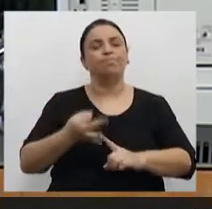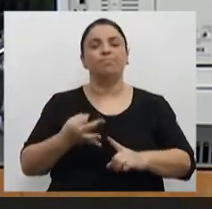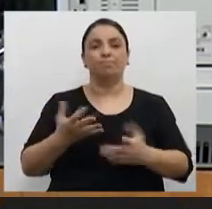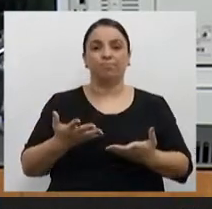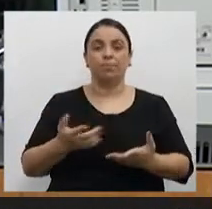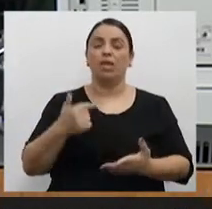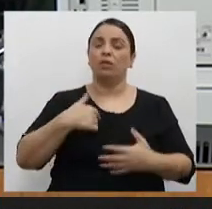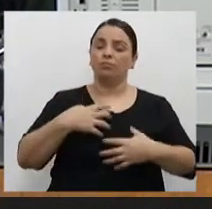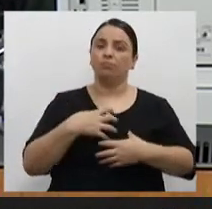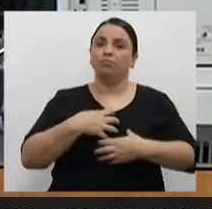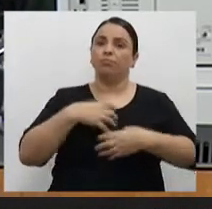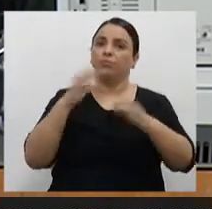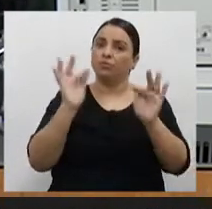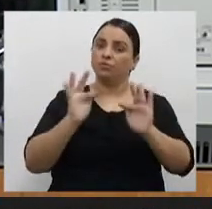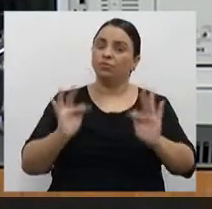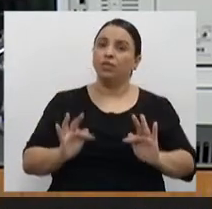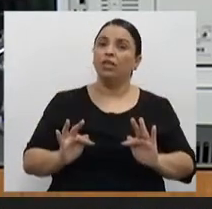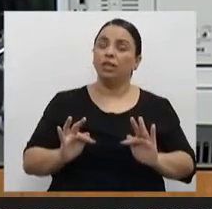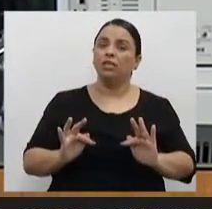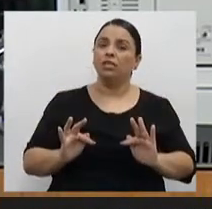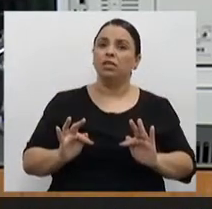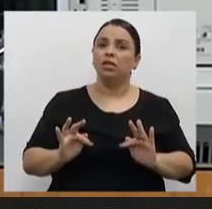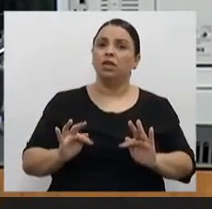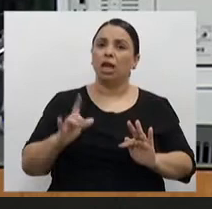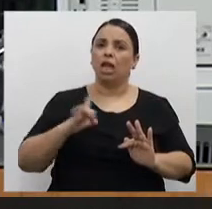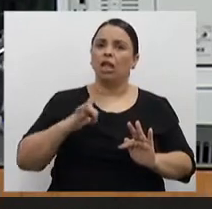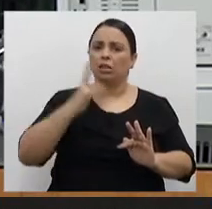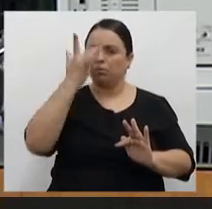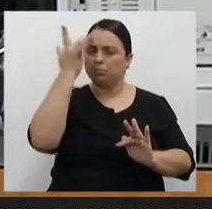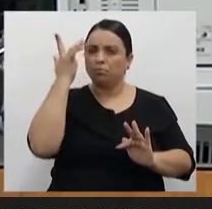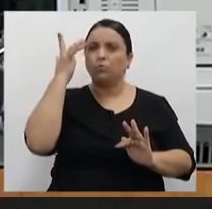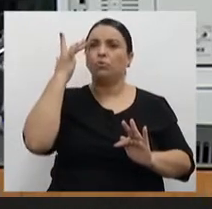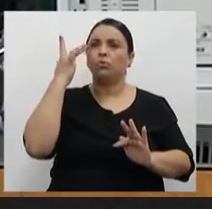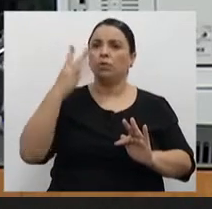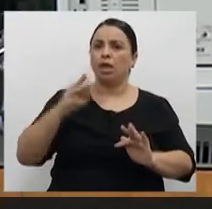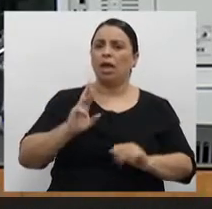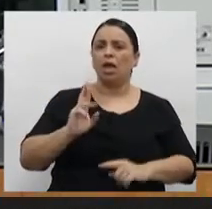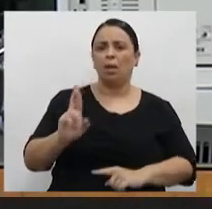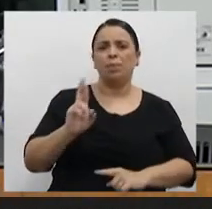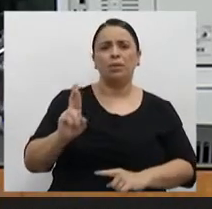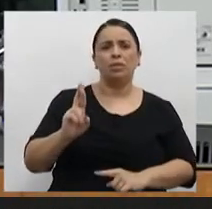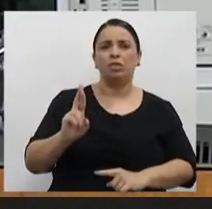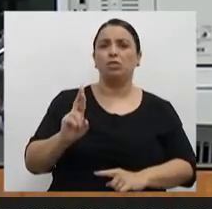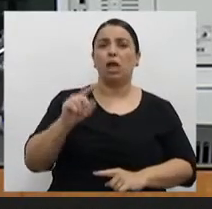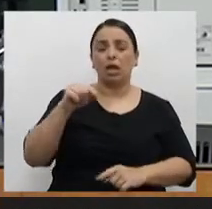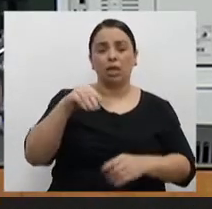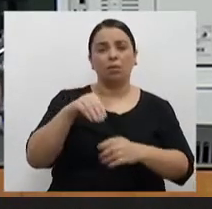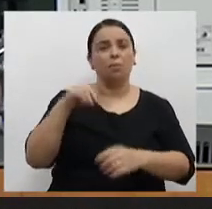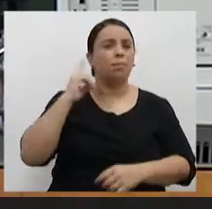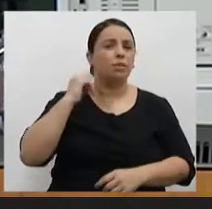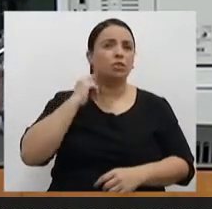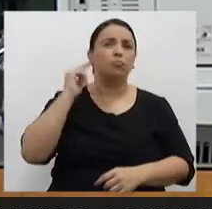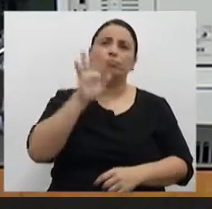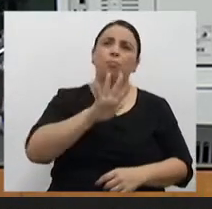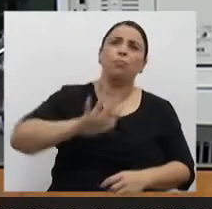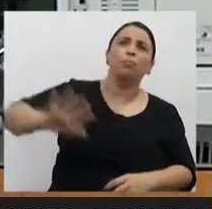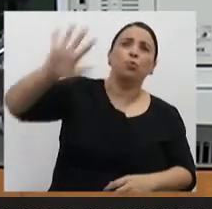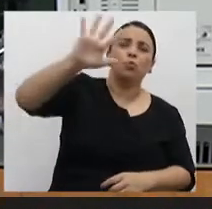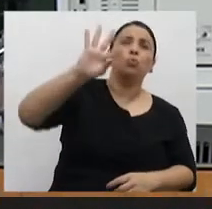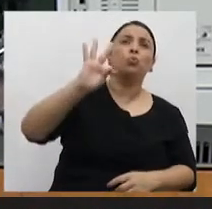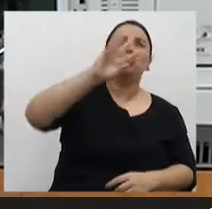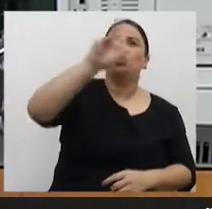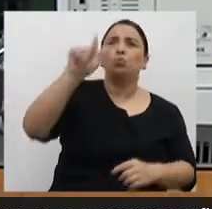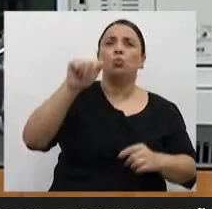convidadas, e temos aqui pessoas de todas as regiões do nosso estado. Então é isso. Vamos aqui primeiramente